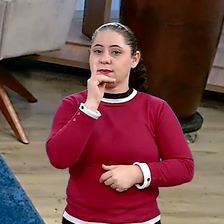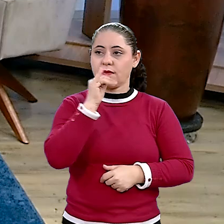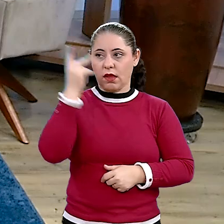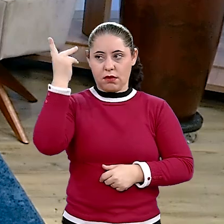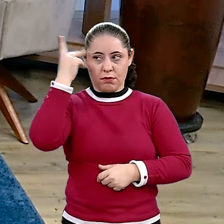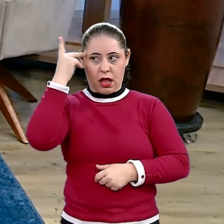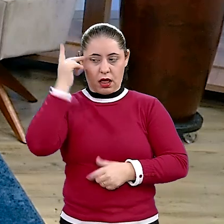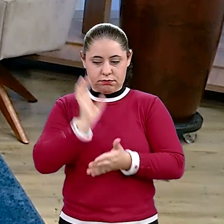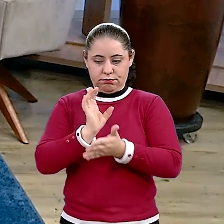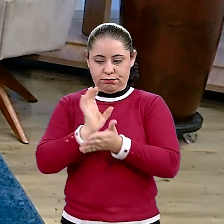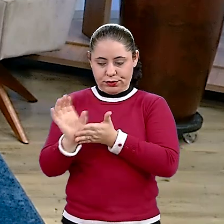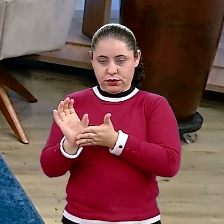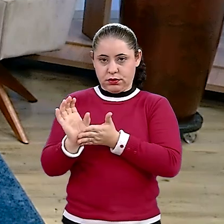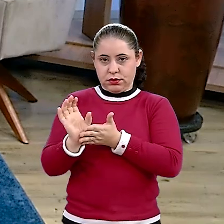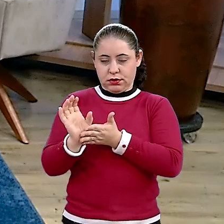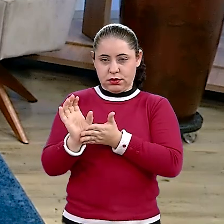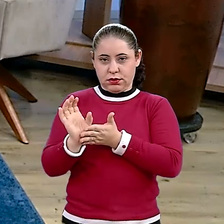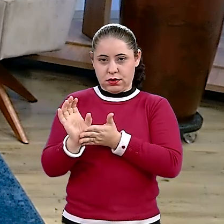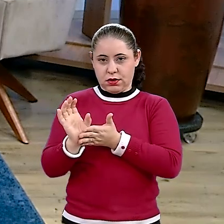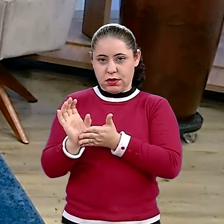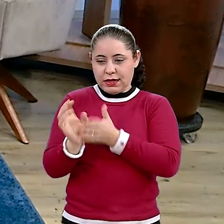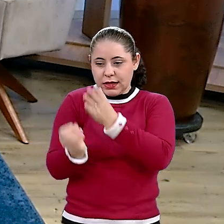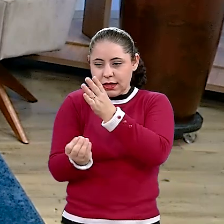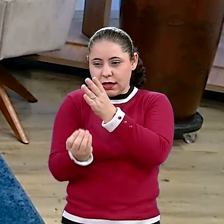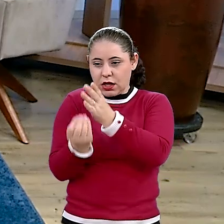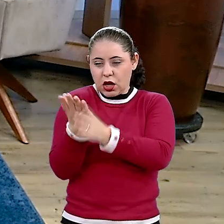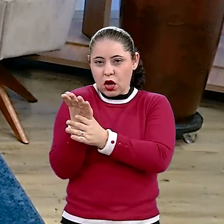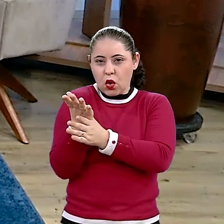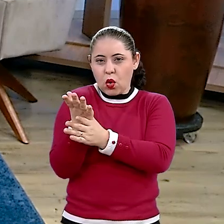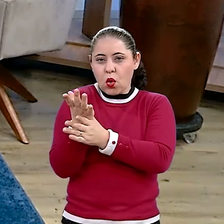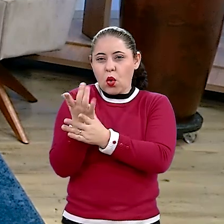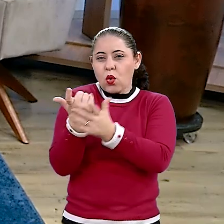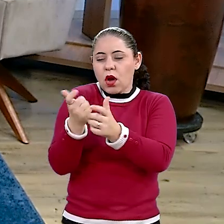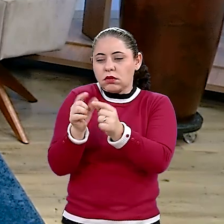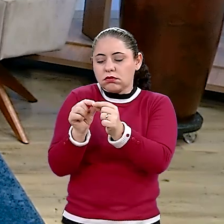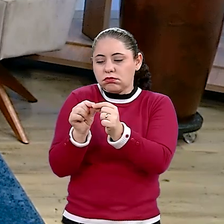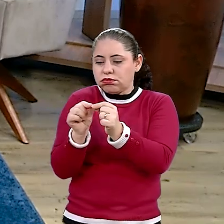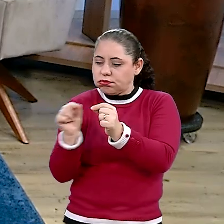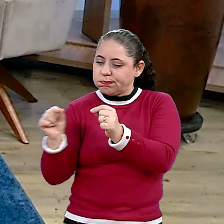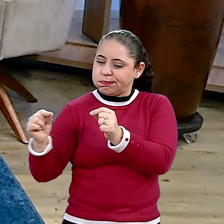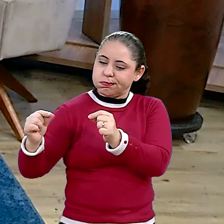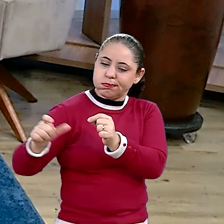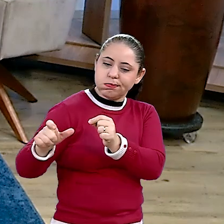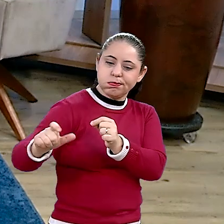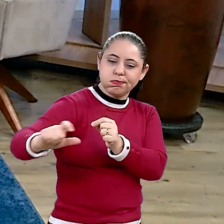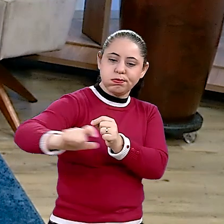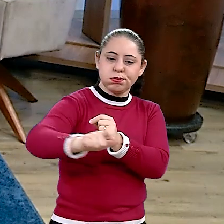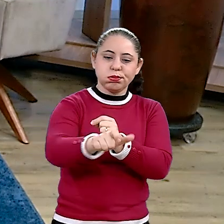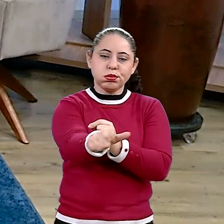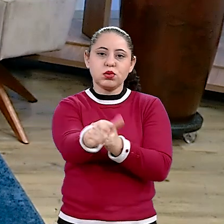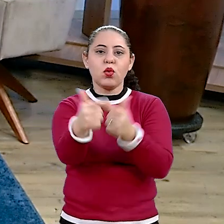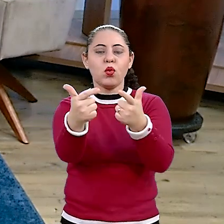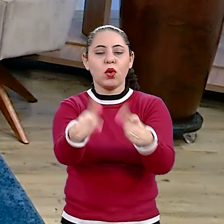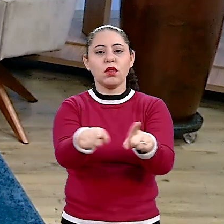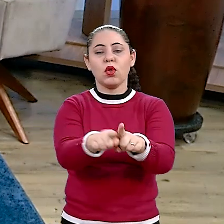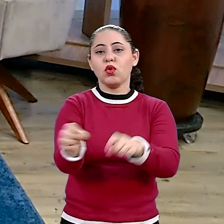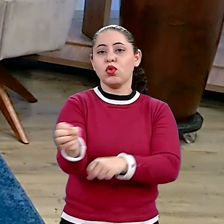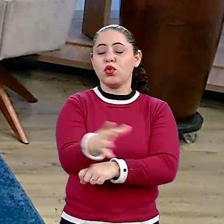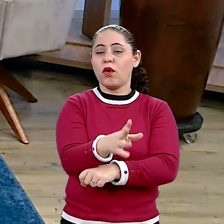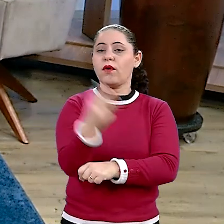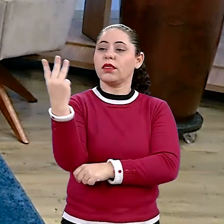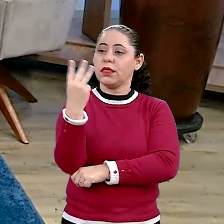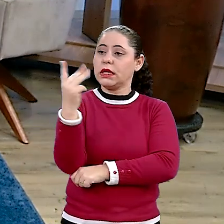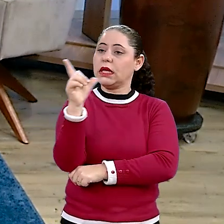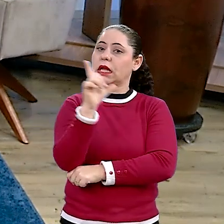São Paulo, a Rumo Logística criaria um novo ramal com investimento completamente novo, com um traçado totalmente novo,